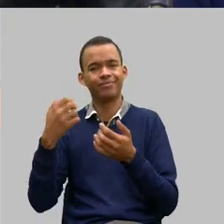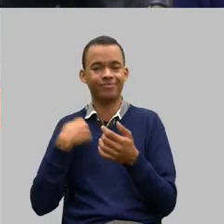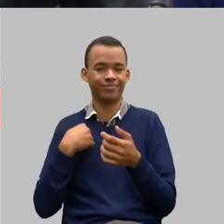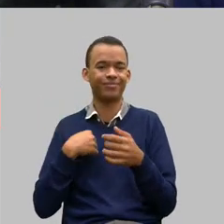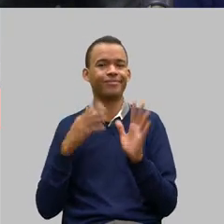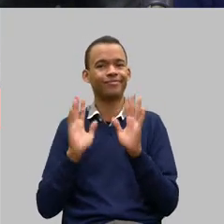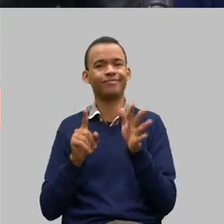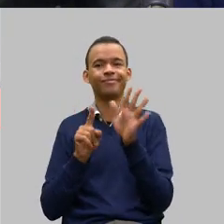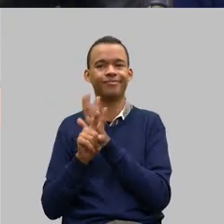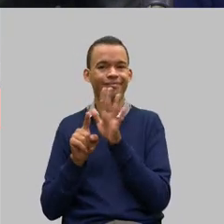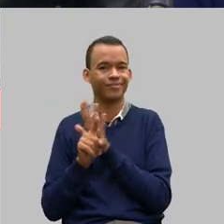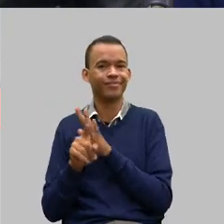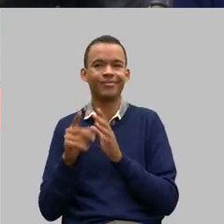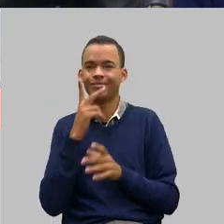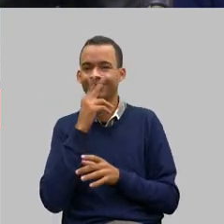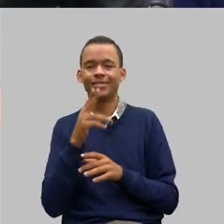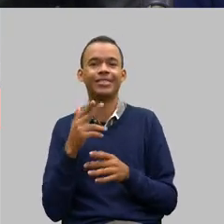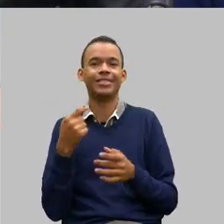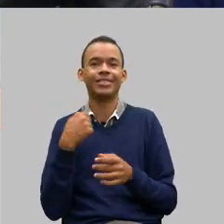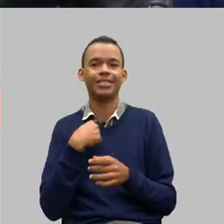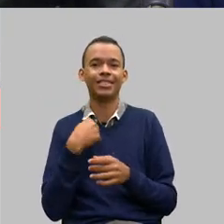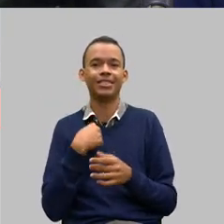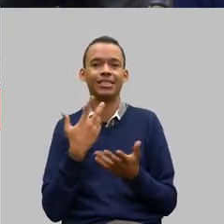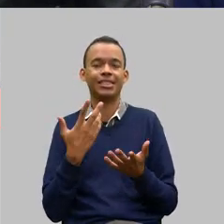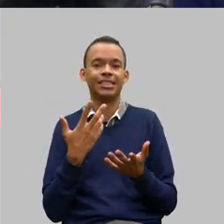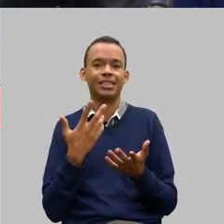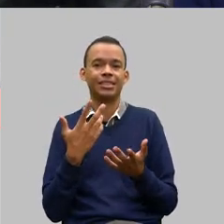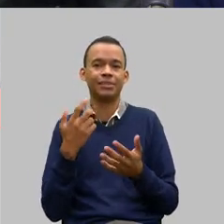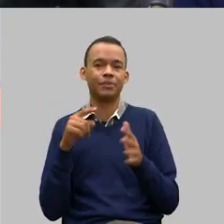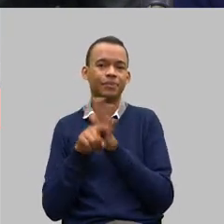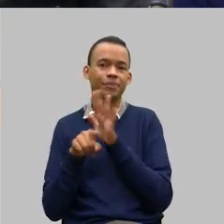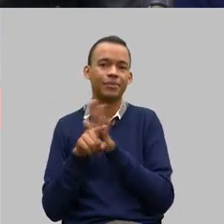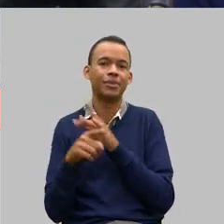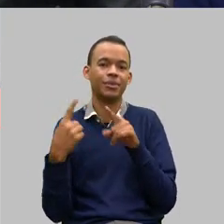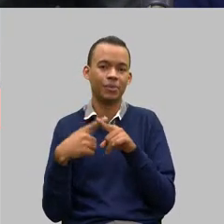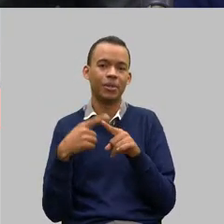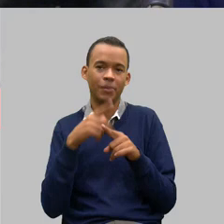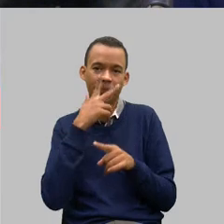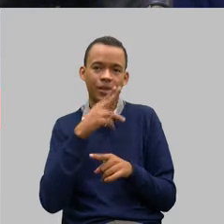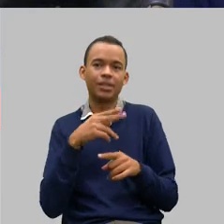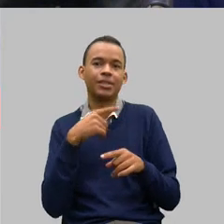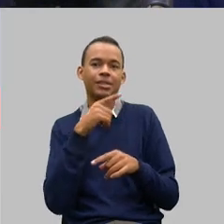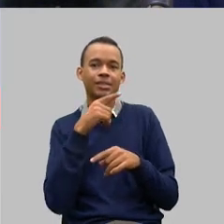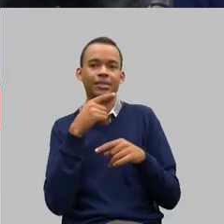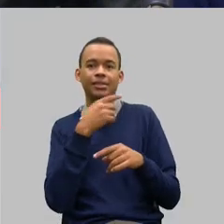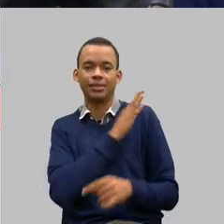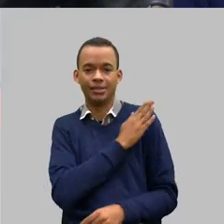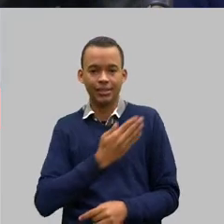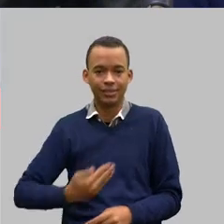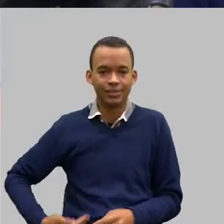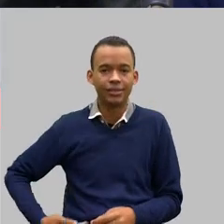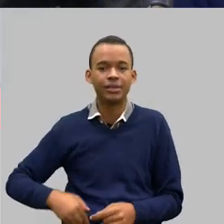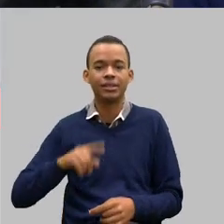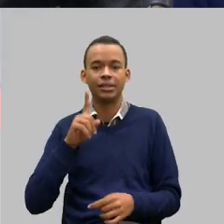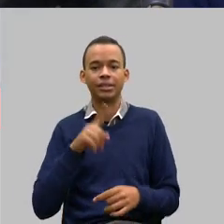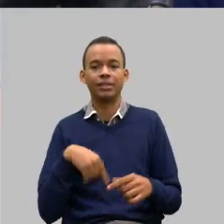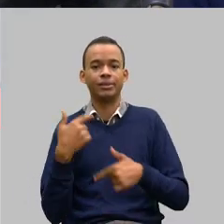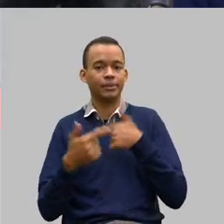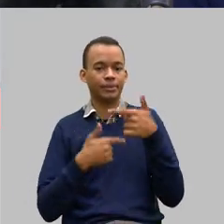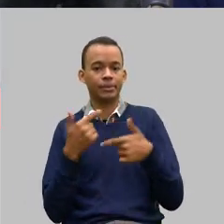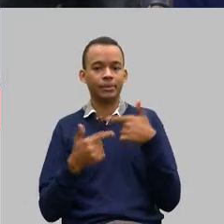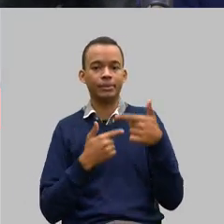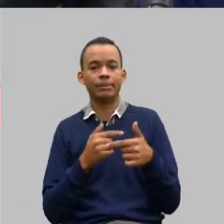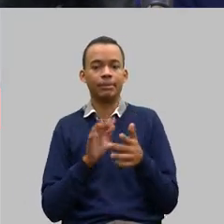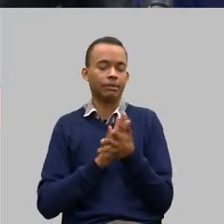questionamento Parece até que o estado tá tá inoperante parece que ele tá omisso Mas não é isso